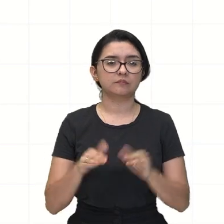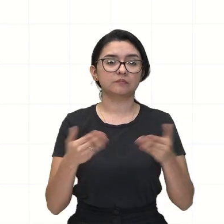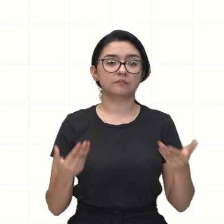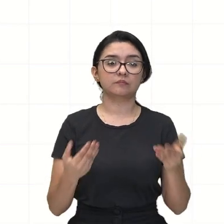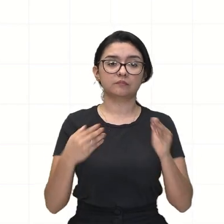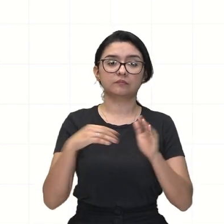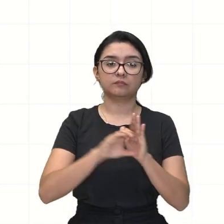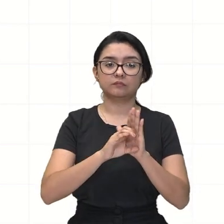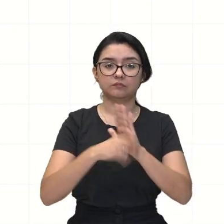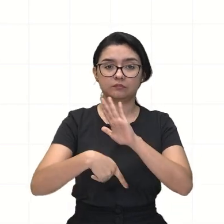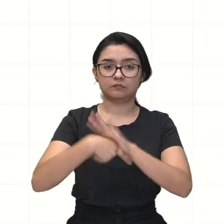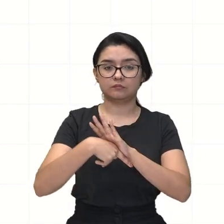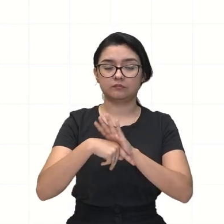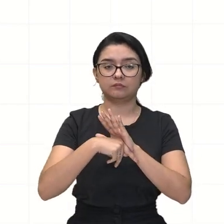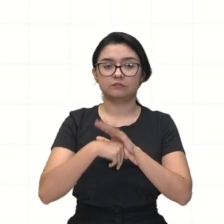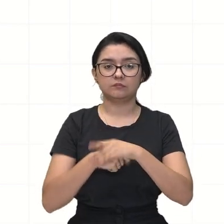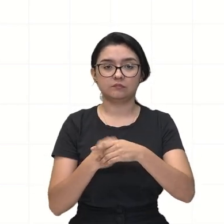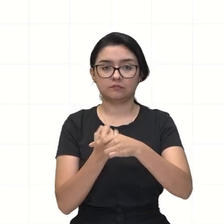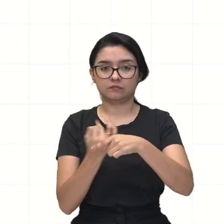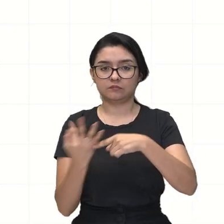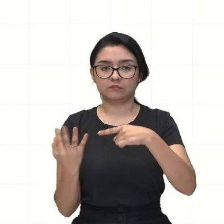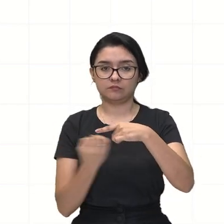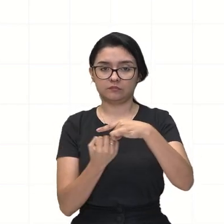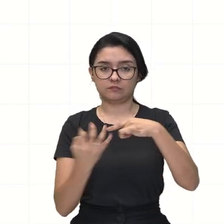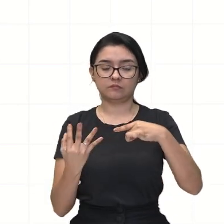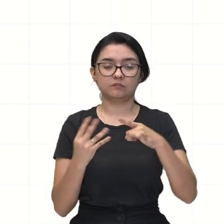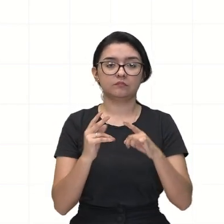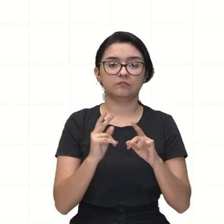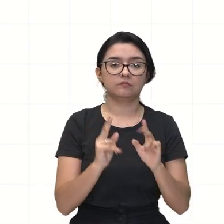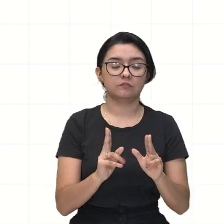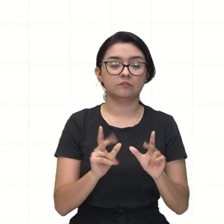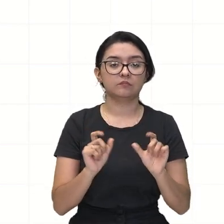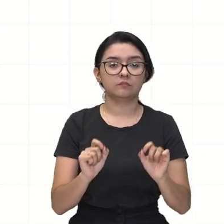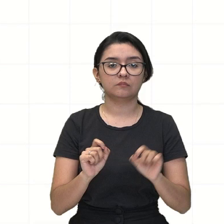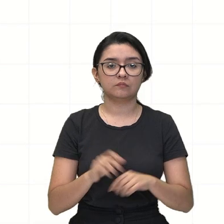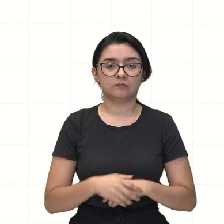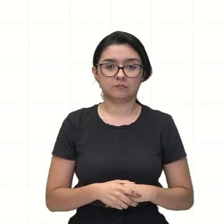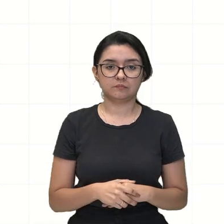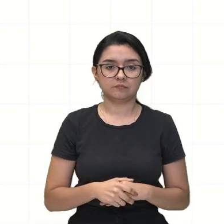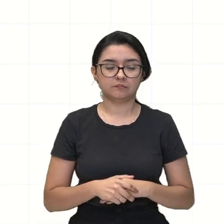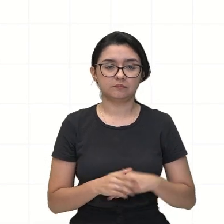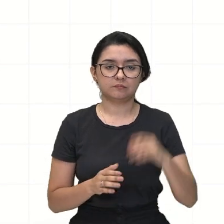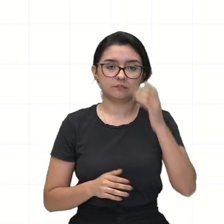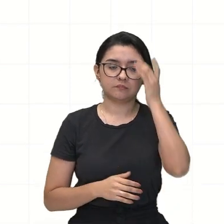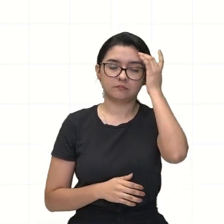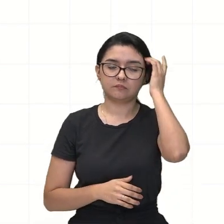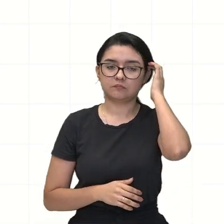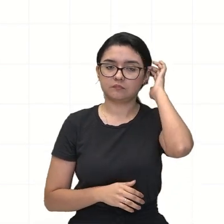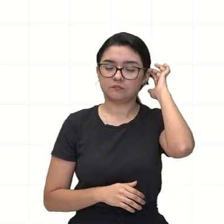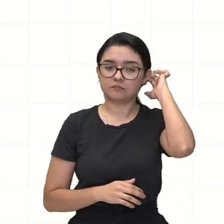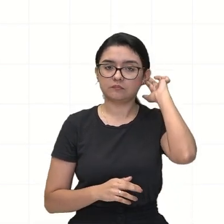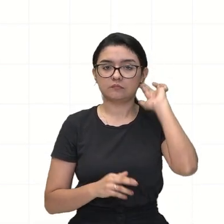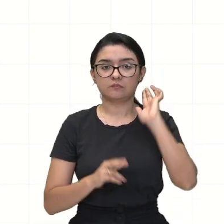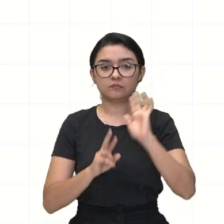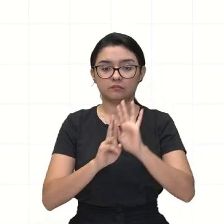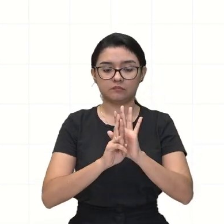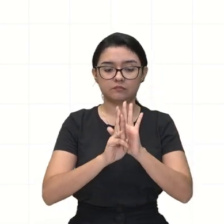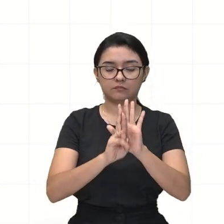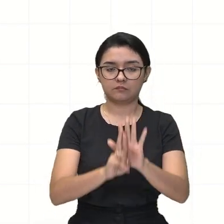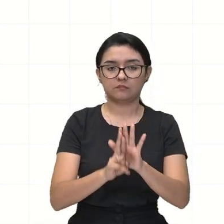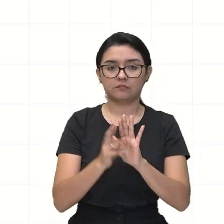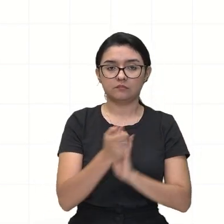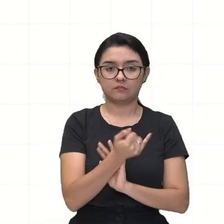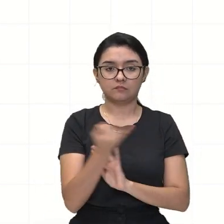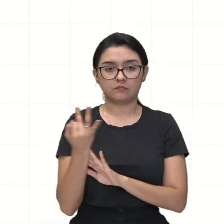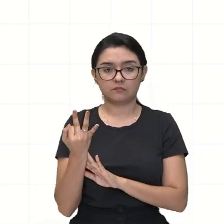definição, temos o seguinte: as frações equivalentes são aquelas que representam a mesma